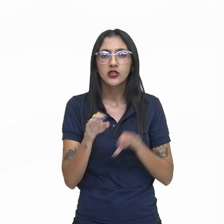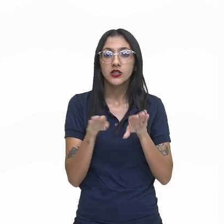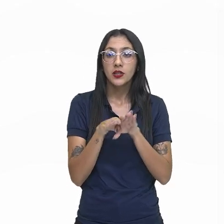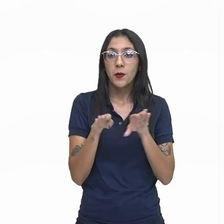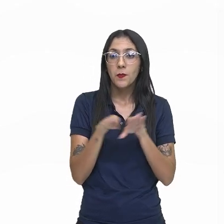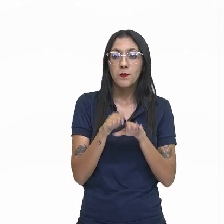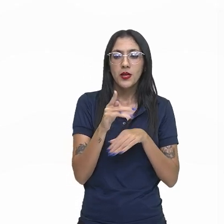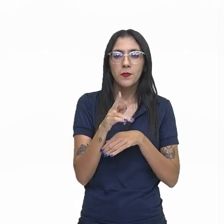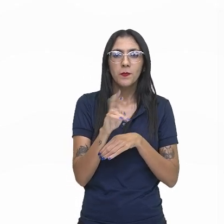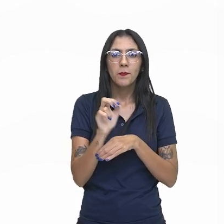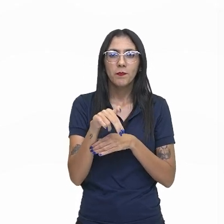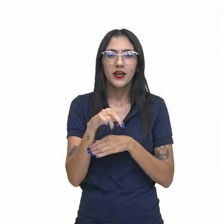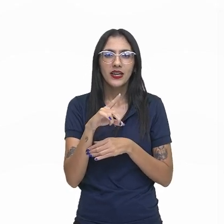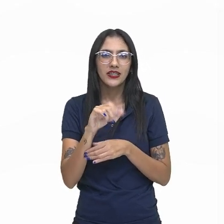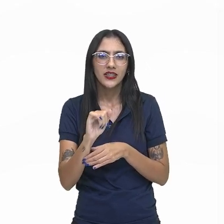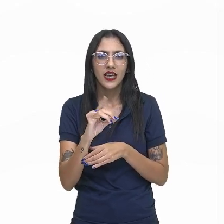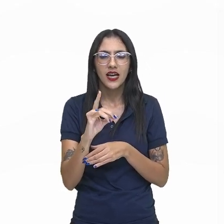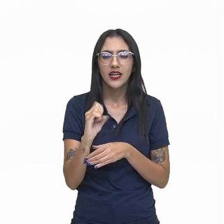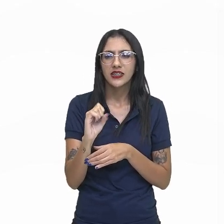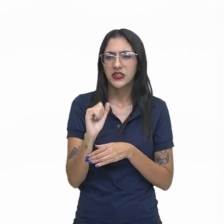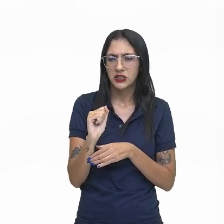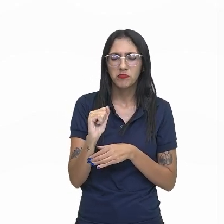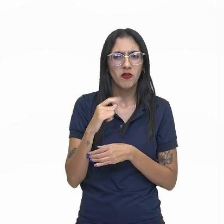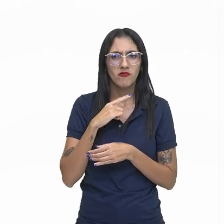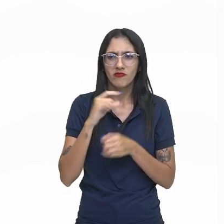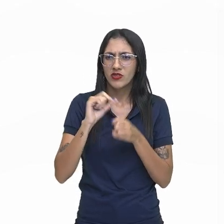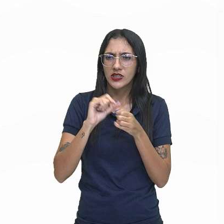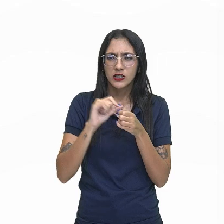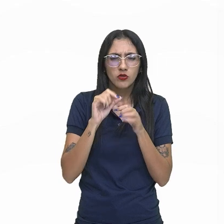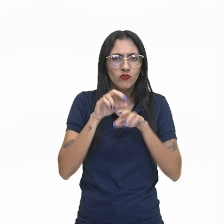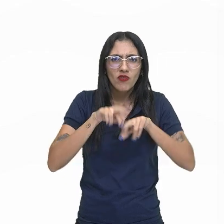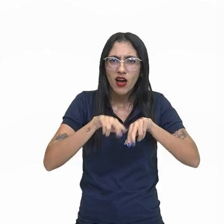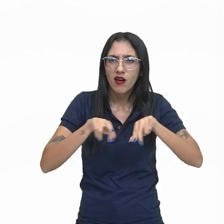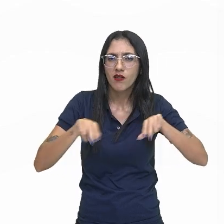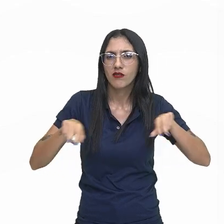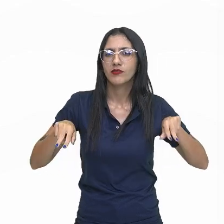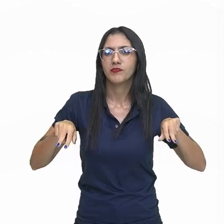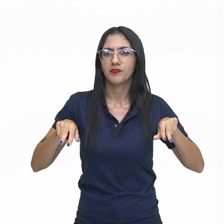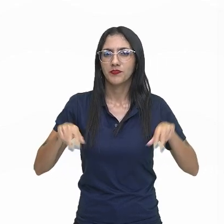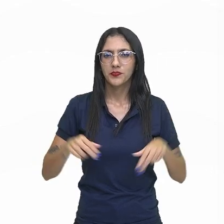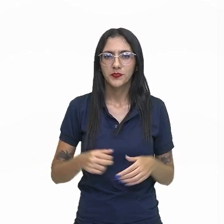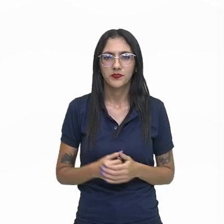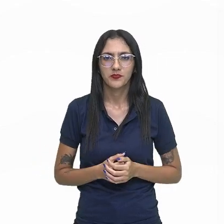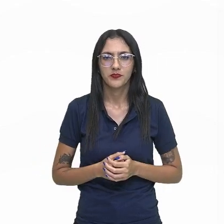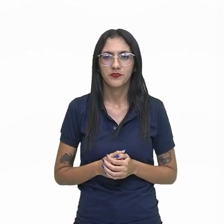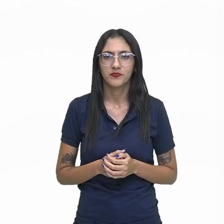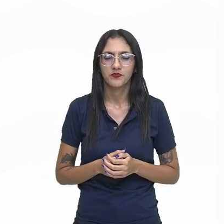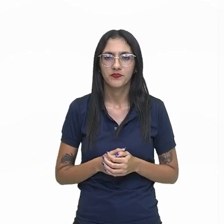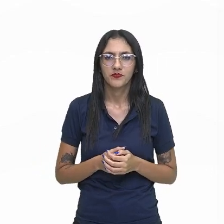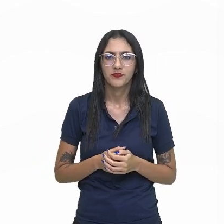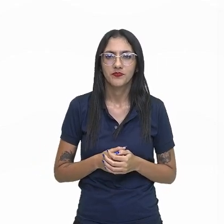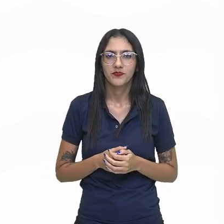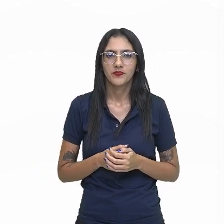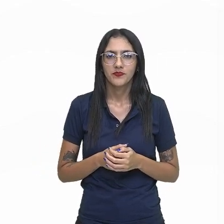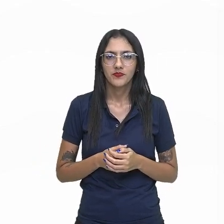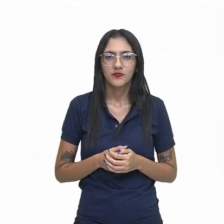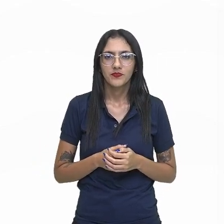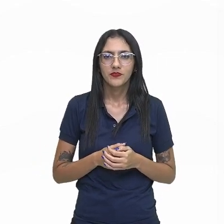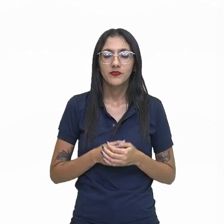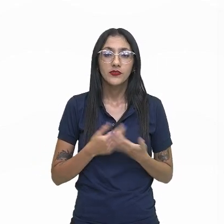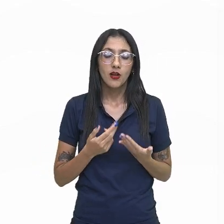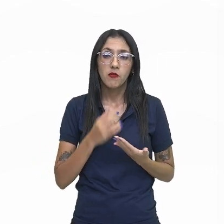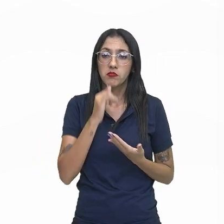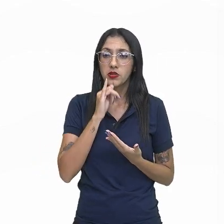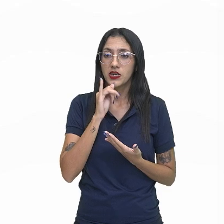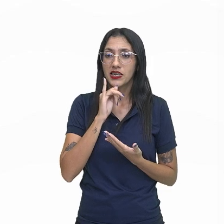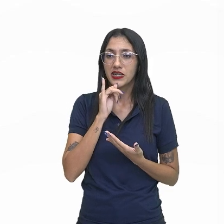sabiam bordar, sabiam cozinhar, sabiam fazer tudo, né? Não faziam anos, né?